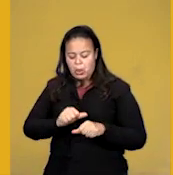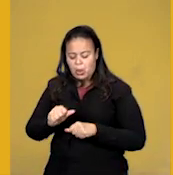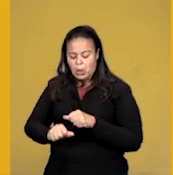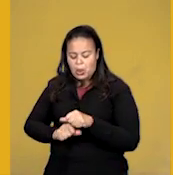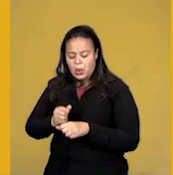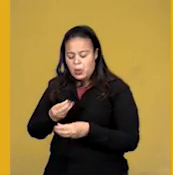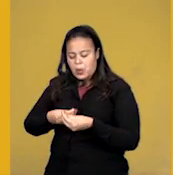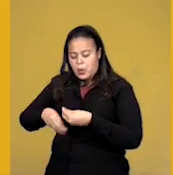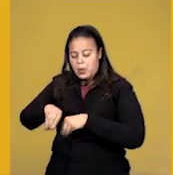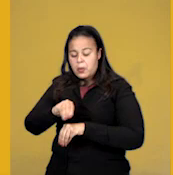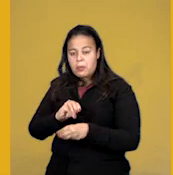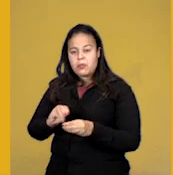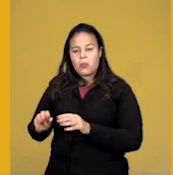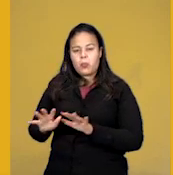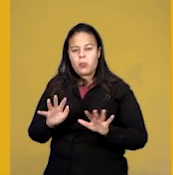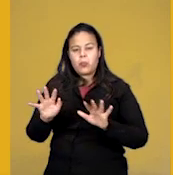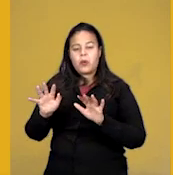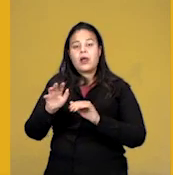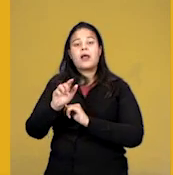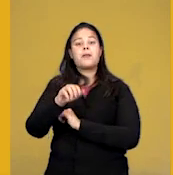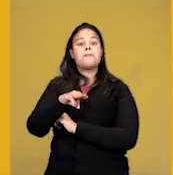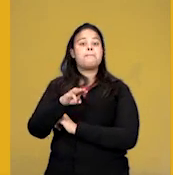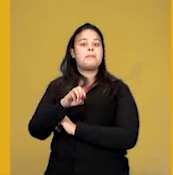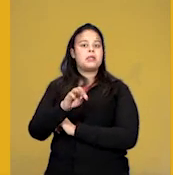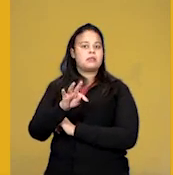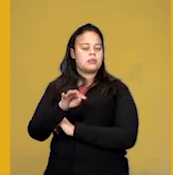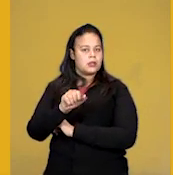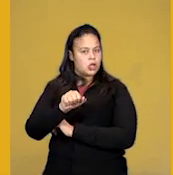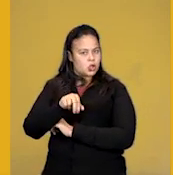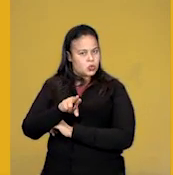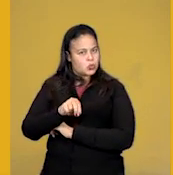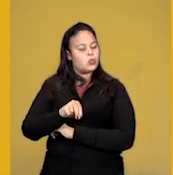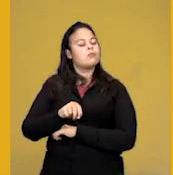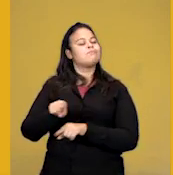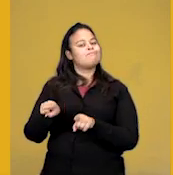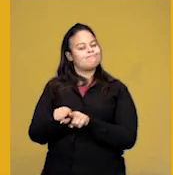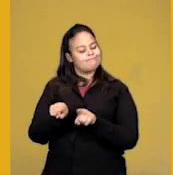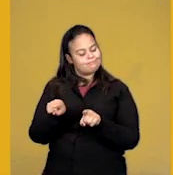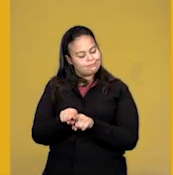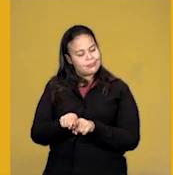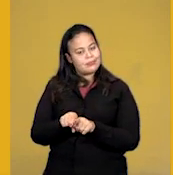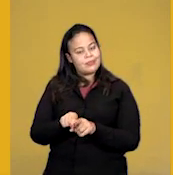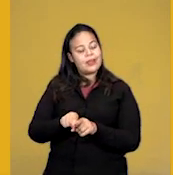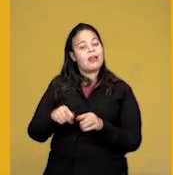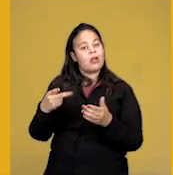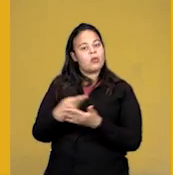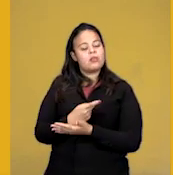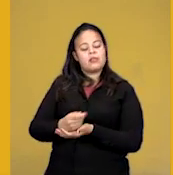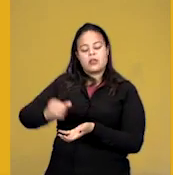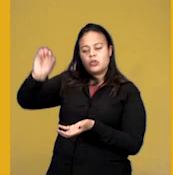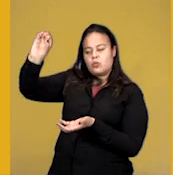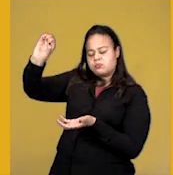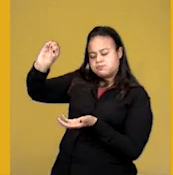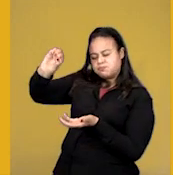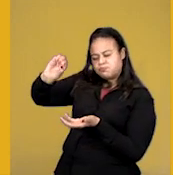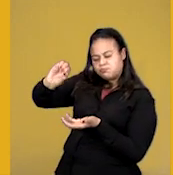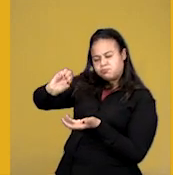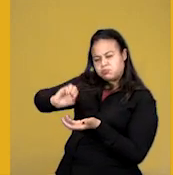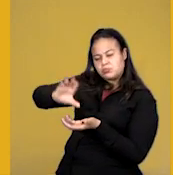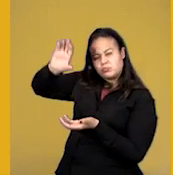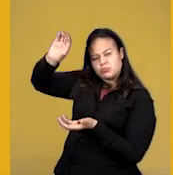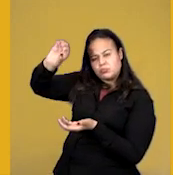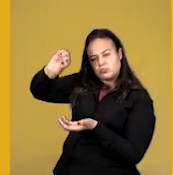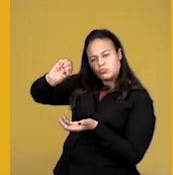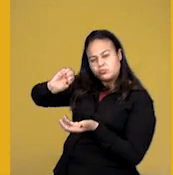gases, por exemplo, o gás metano, que contribui também para a intensificação do efeito estufa. O chorume, como eu